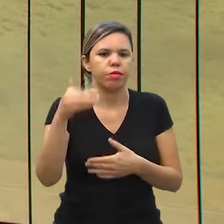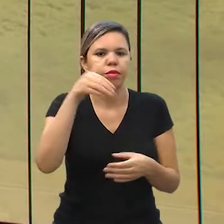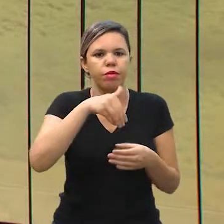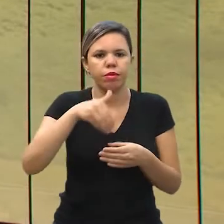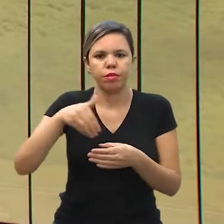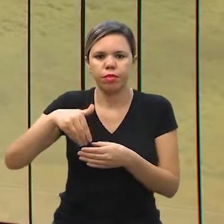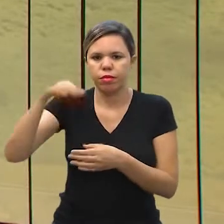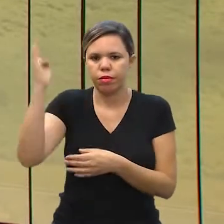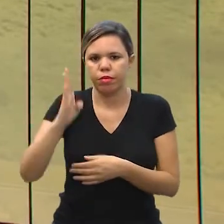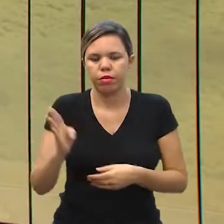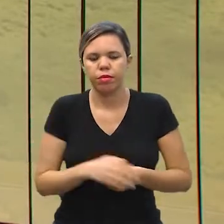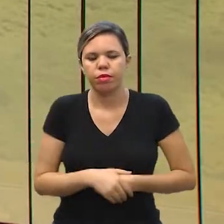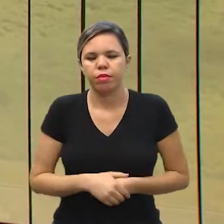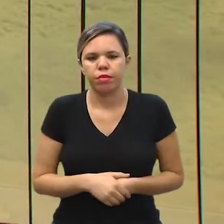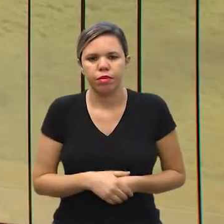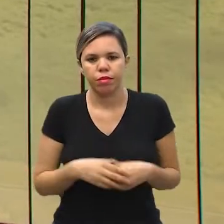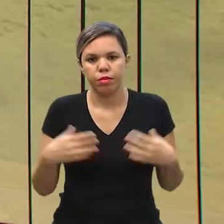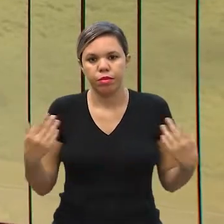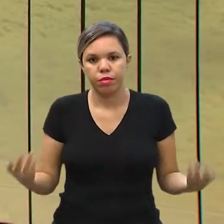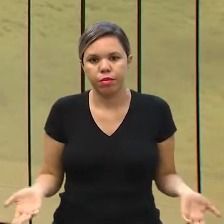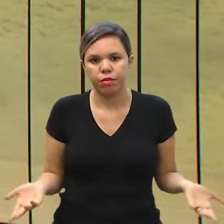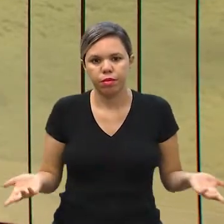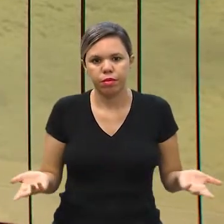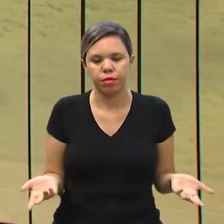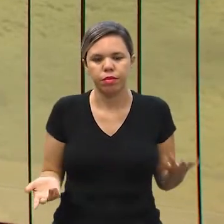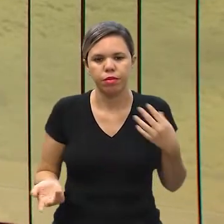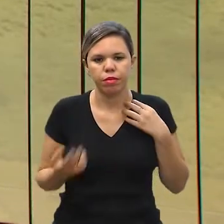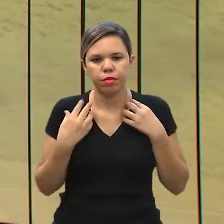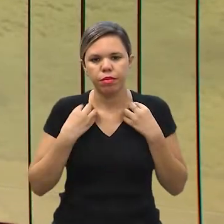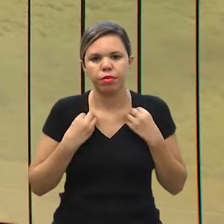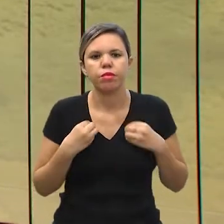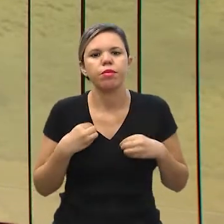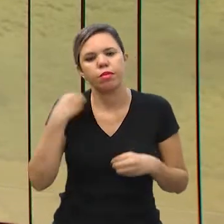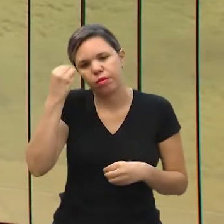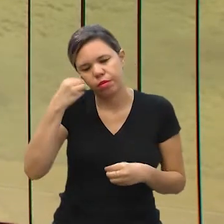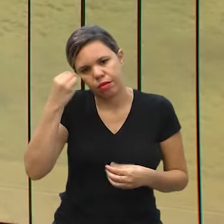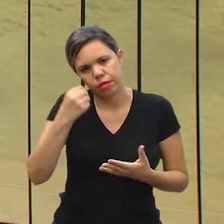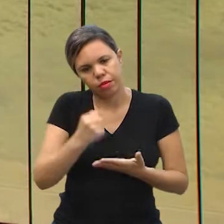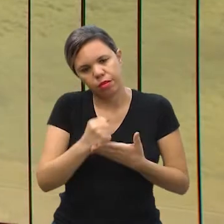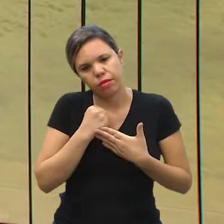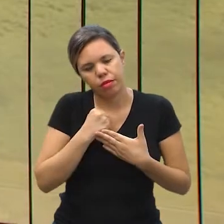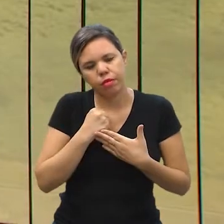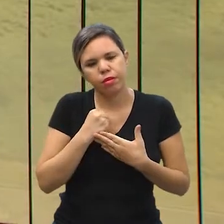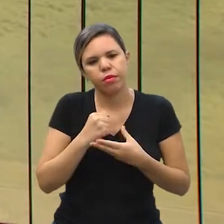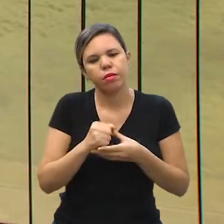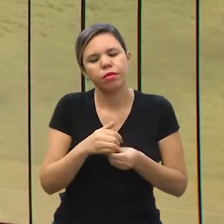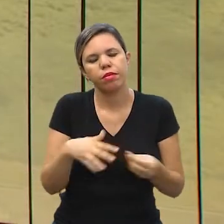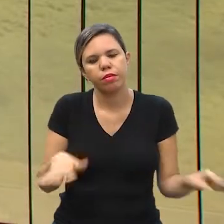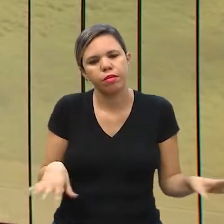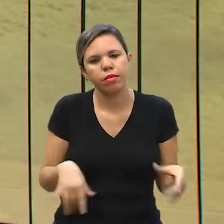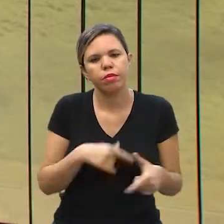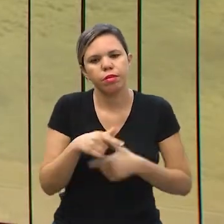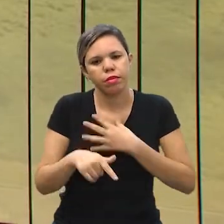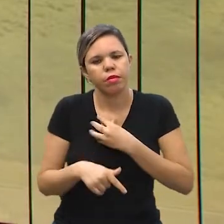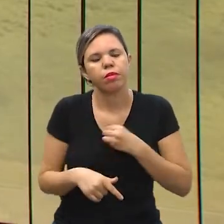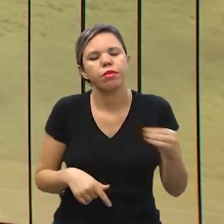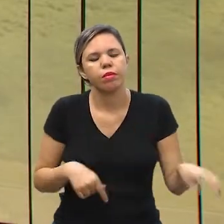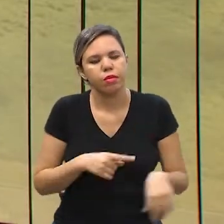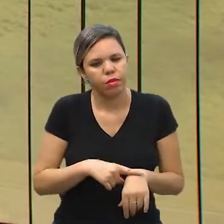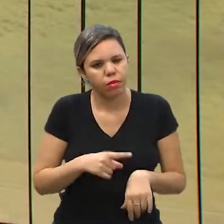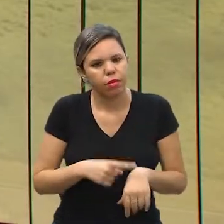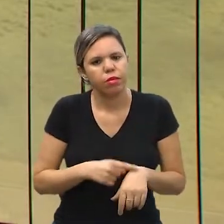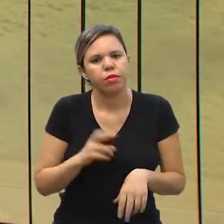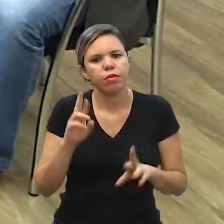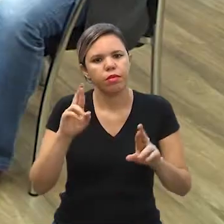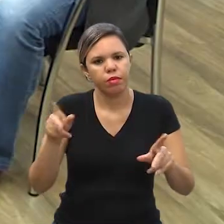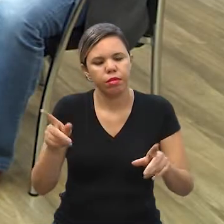eleições nacionais né então é embora a experiência ajude nós estamos num momento muito peculiar é da nossa